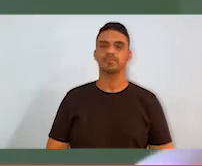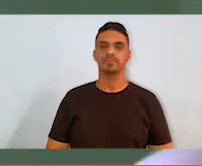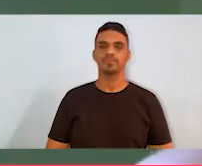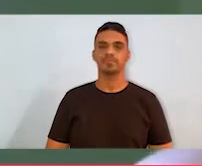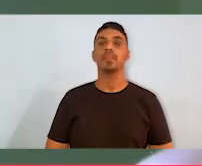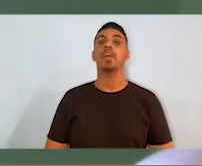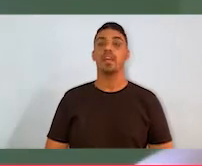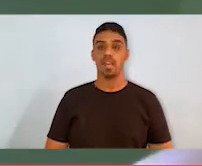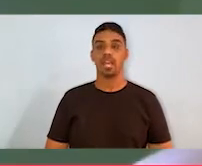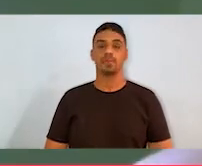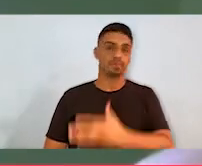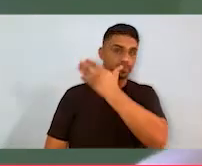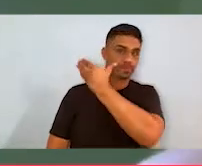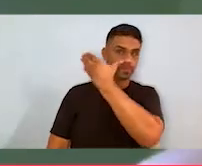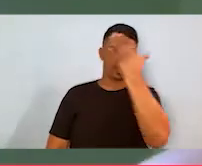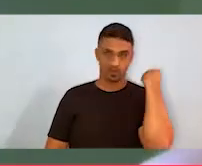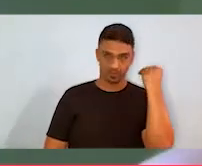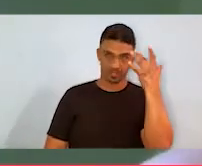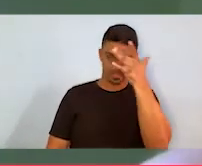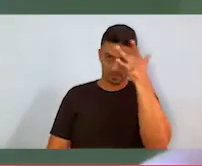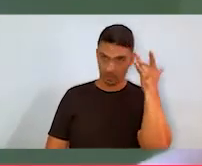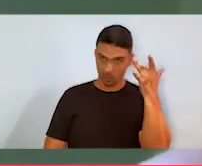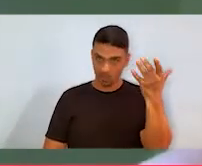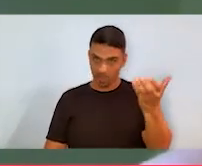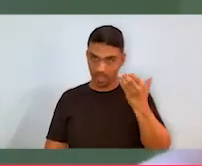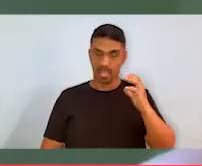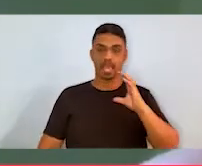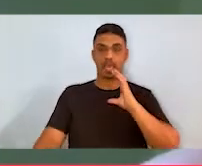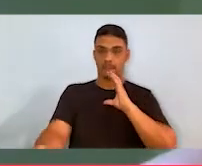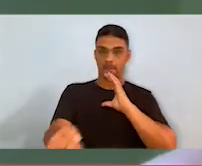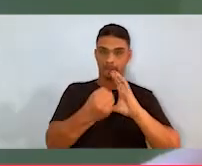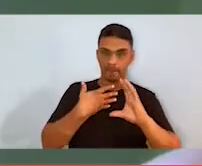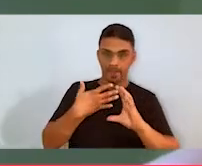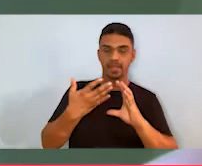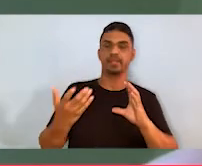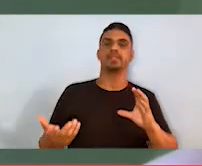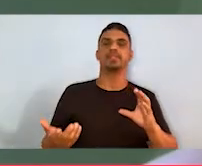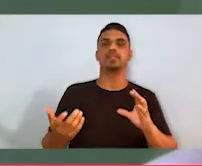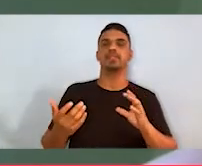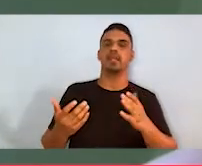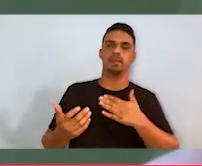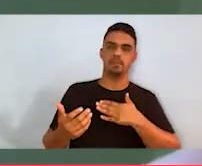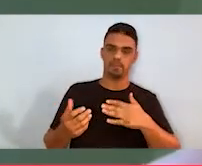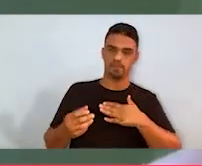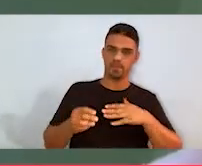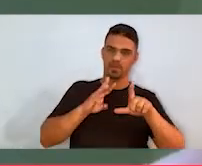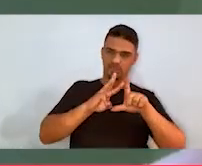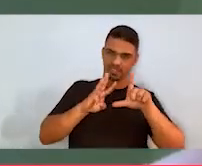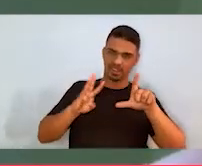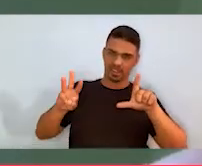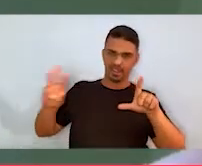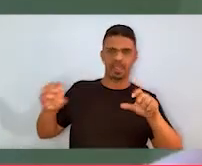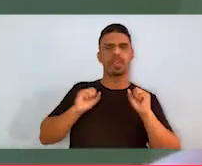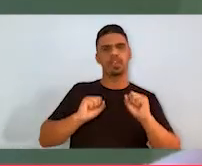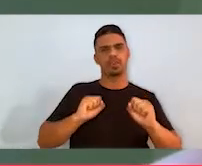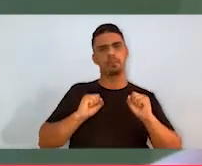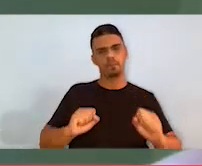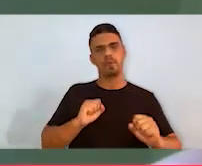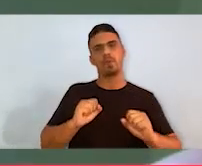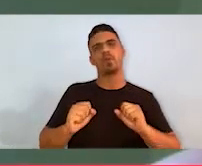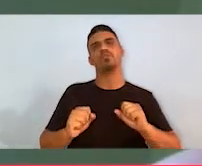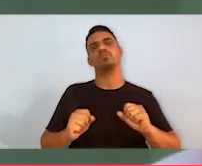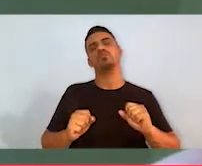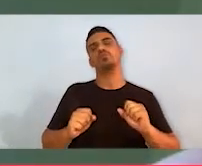E não esqueçam, quem quiser realmente mandar as coisas, quiser mandar nos meus links, qualquer coisa aí, pode